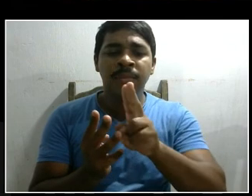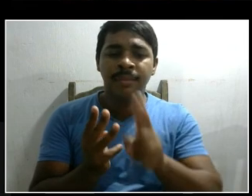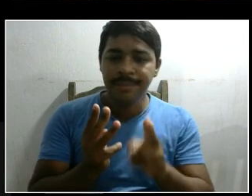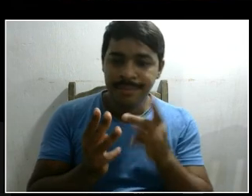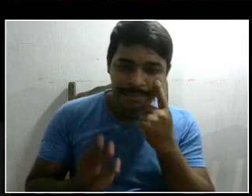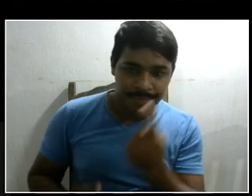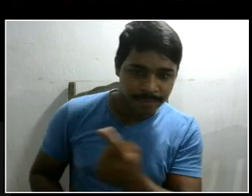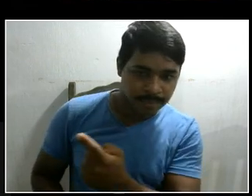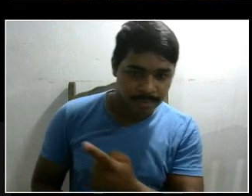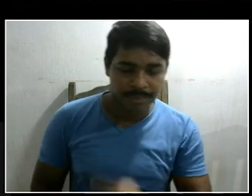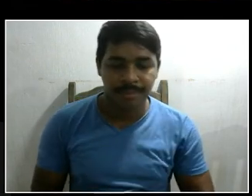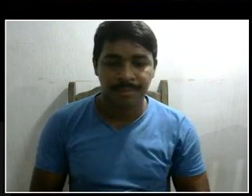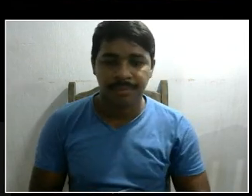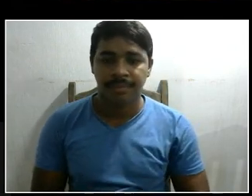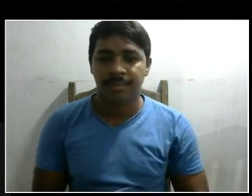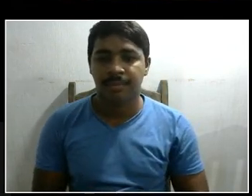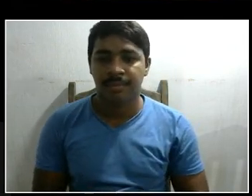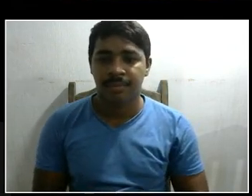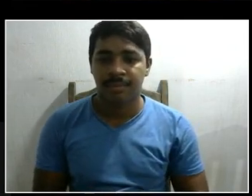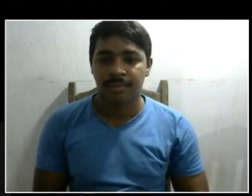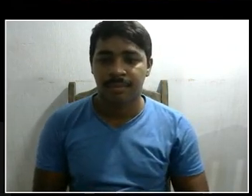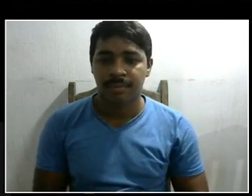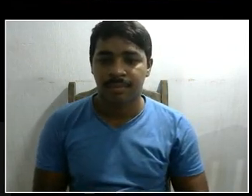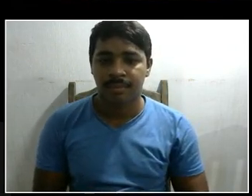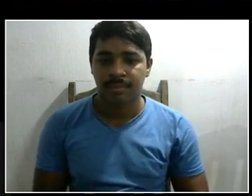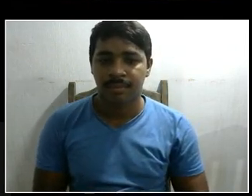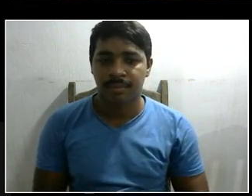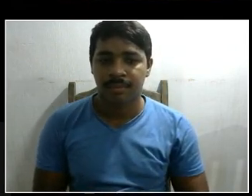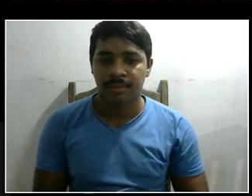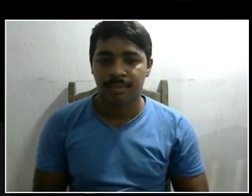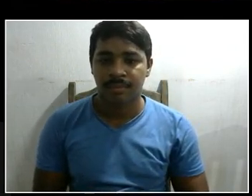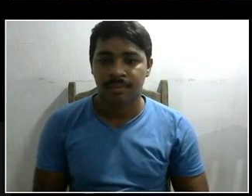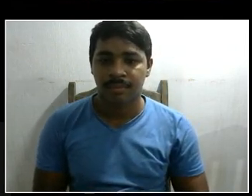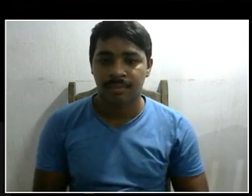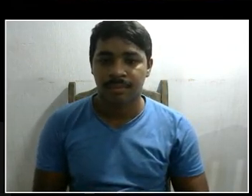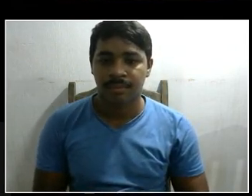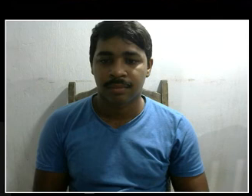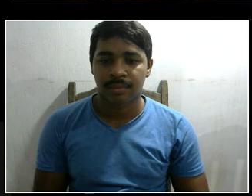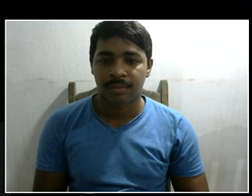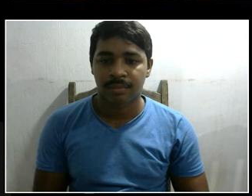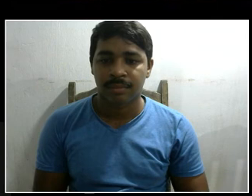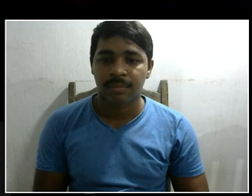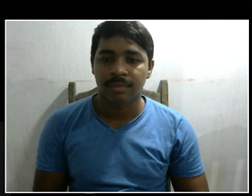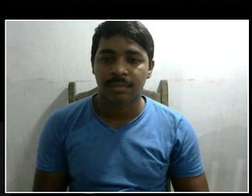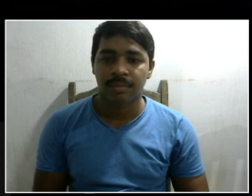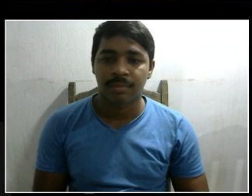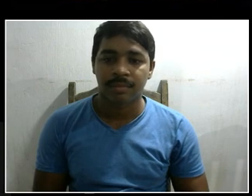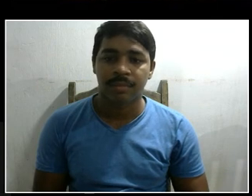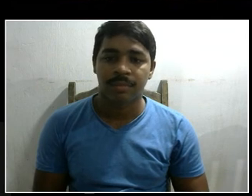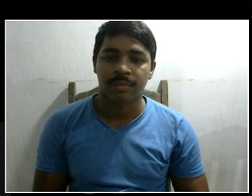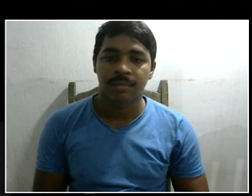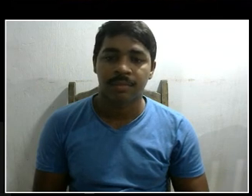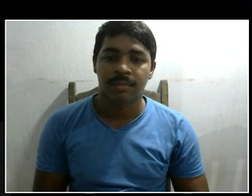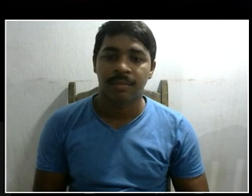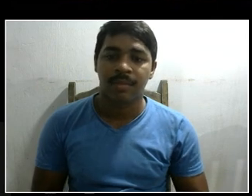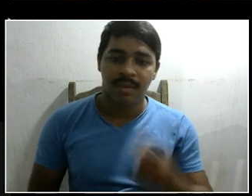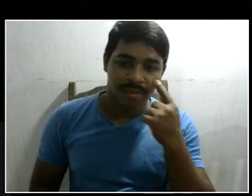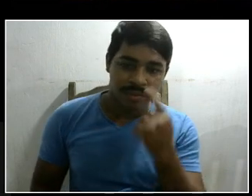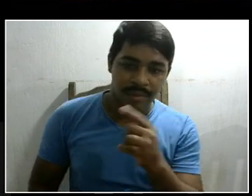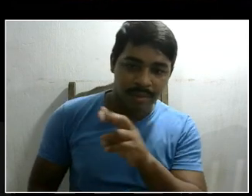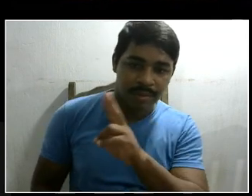esses galinhos que vocês estão vendo por fora ali, né? Pelo corpo celular, que é essa parte redonda, e pelo axônio, que é tipo